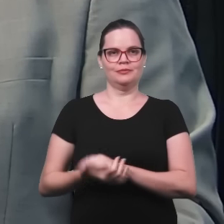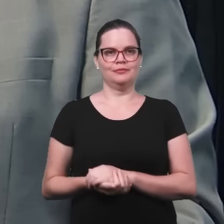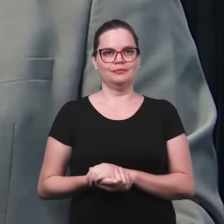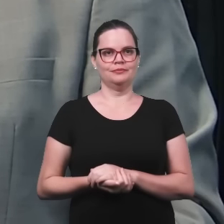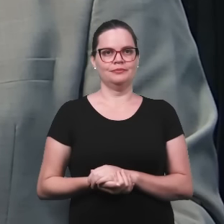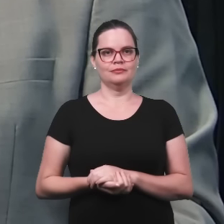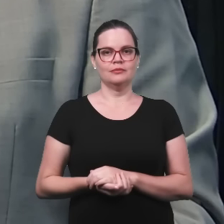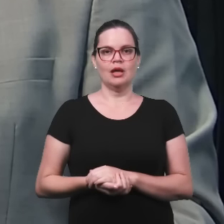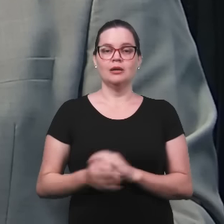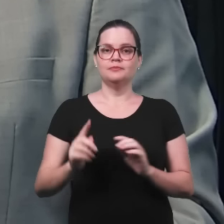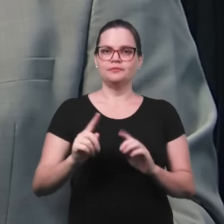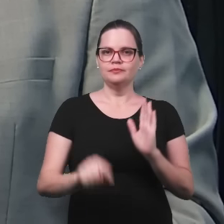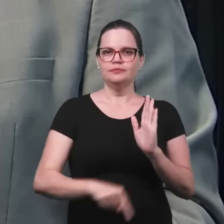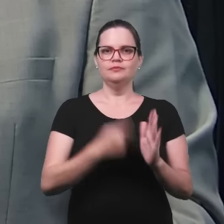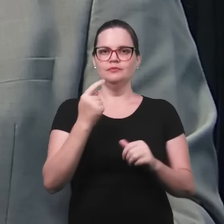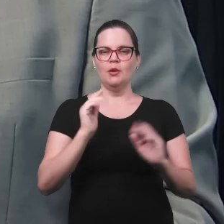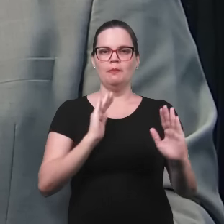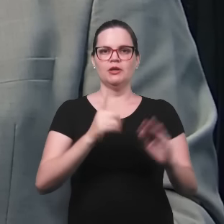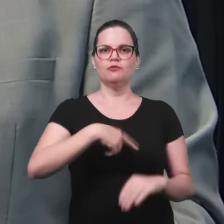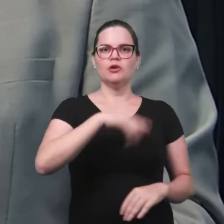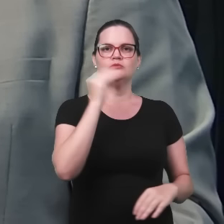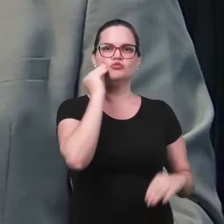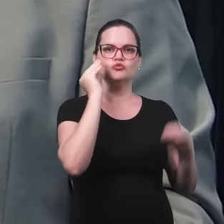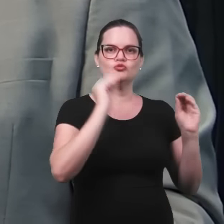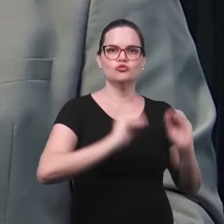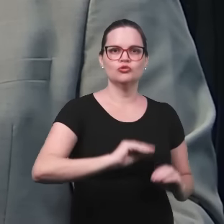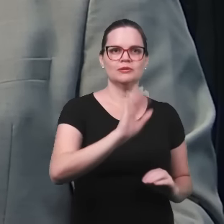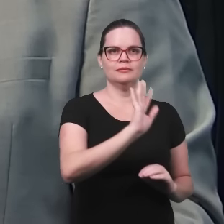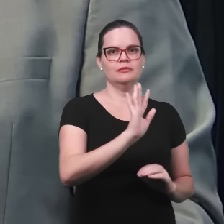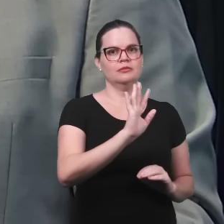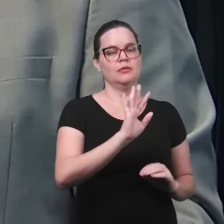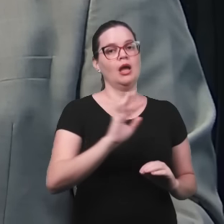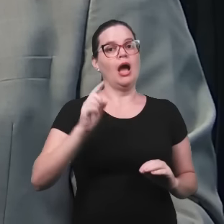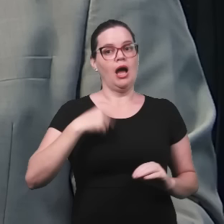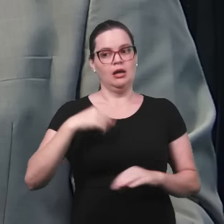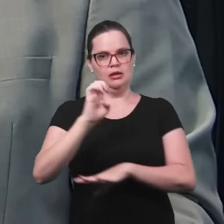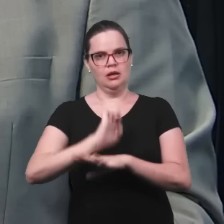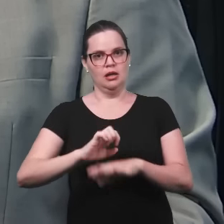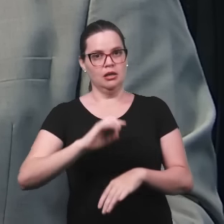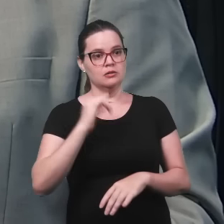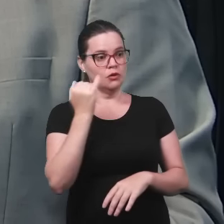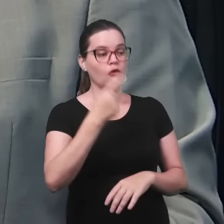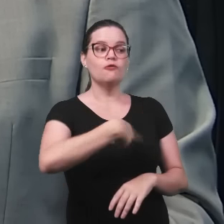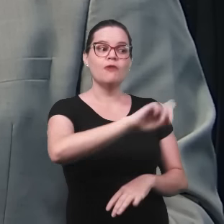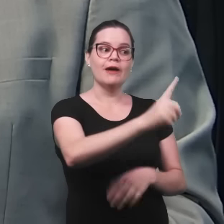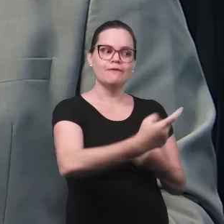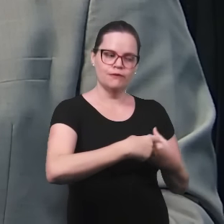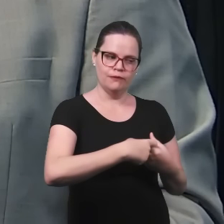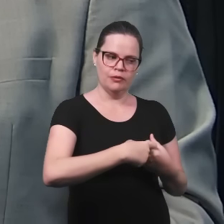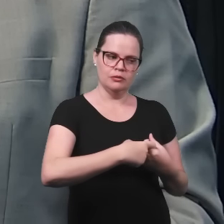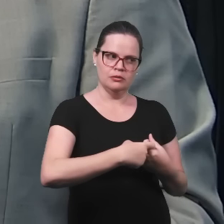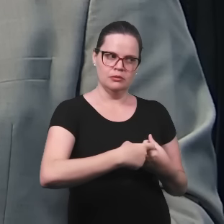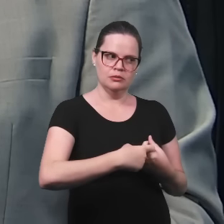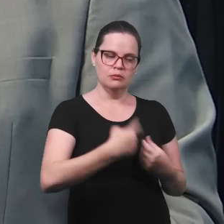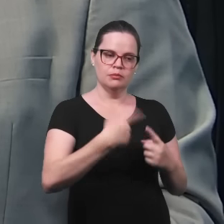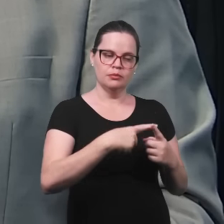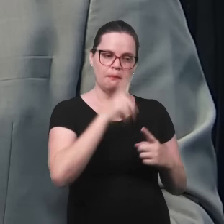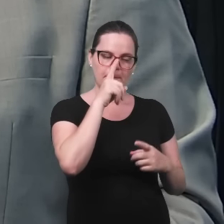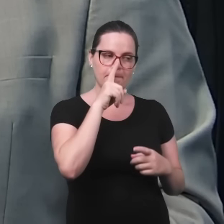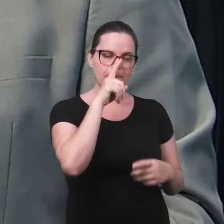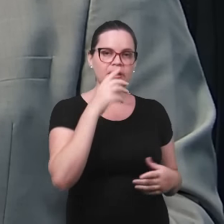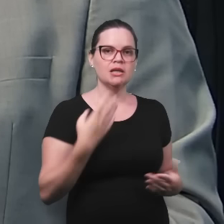quando foi despedido dos pais, Elias já o repreendeu: olha, vai e volta, né? Porque é muito